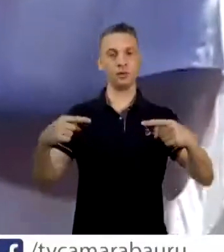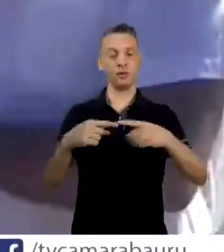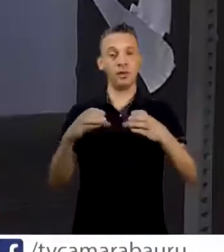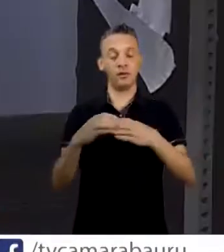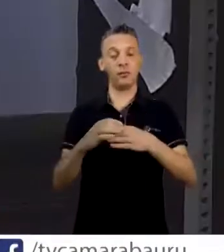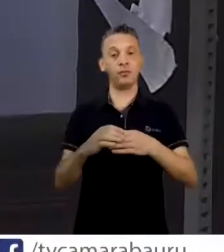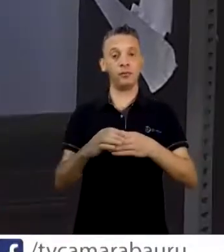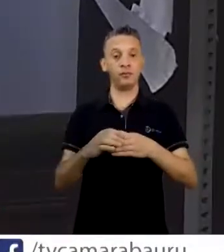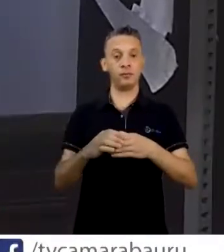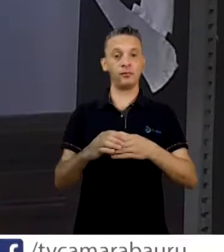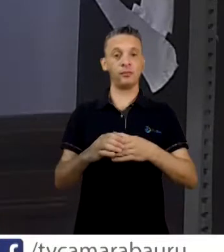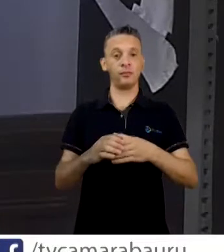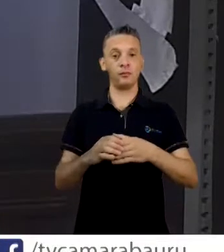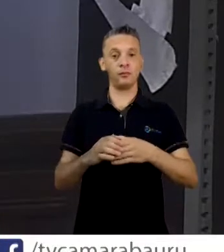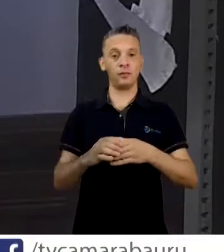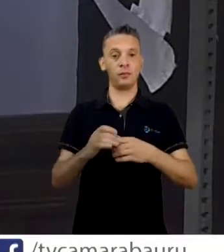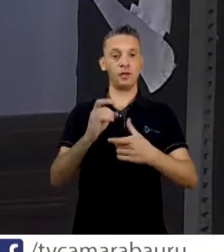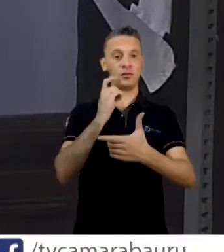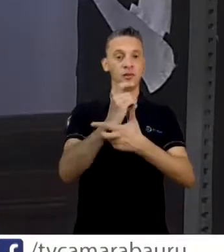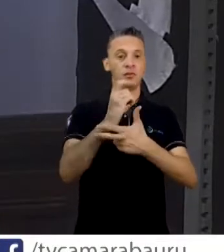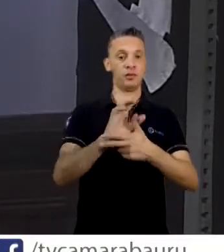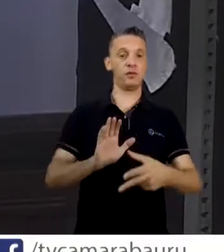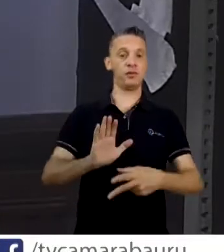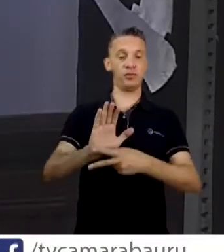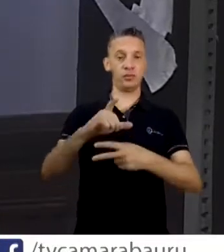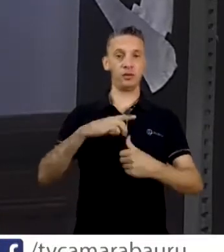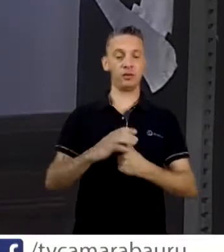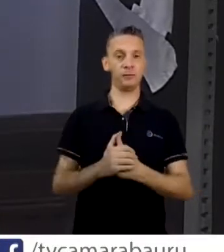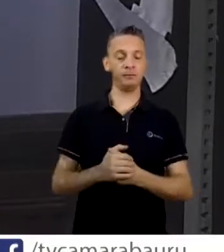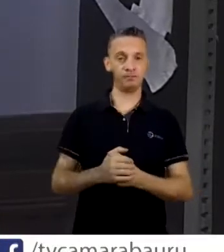realmente temos realmente... destacar a todos que nos acompanha,